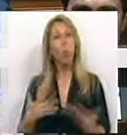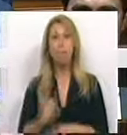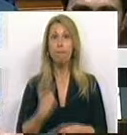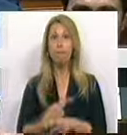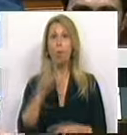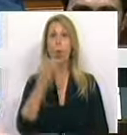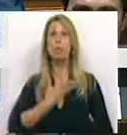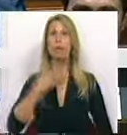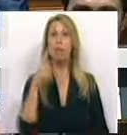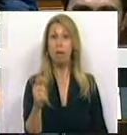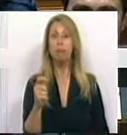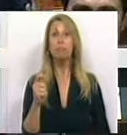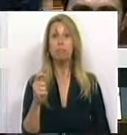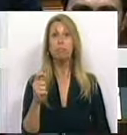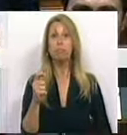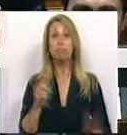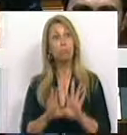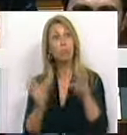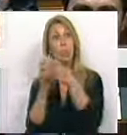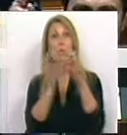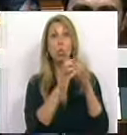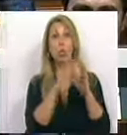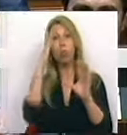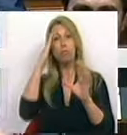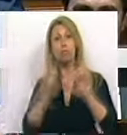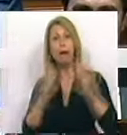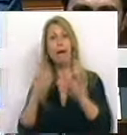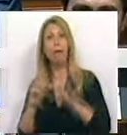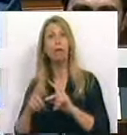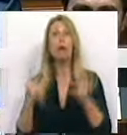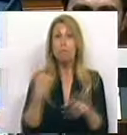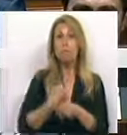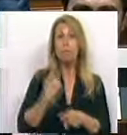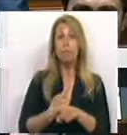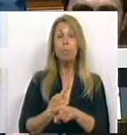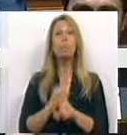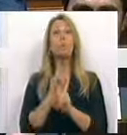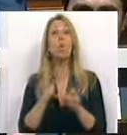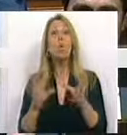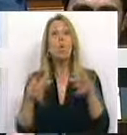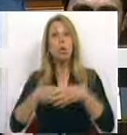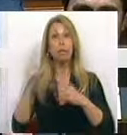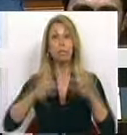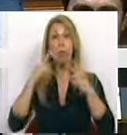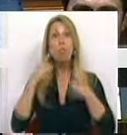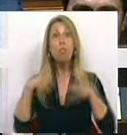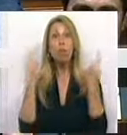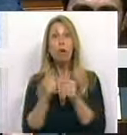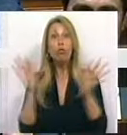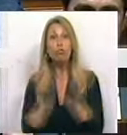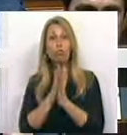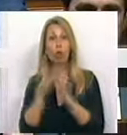OCDE, agências de rating e até o Conselho de Finanças Públicas, todos convergiram num